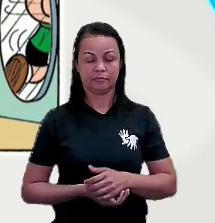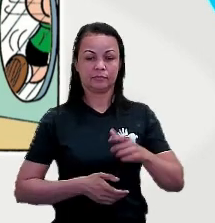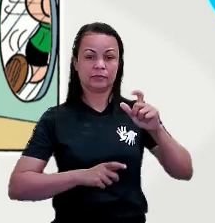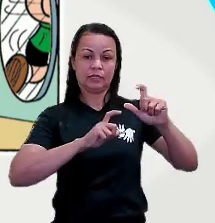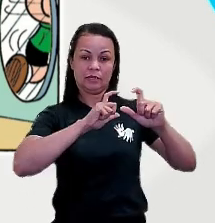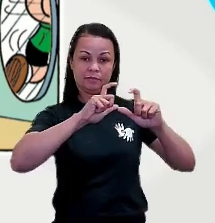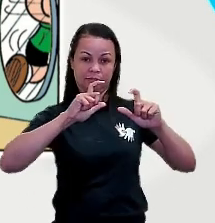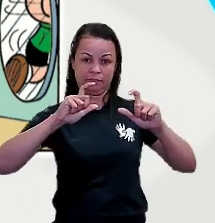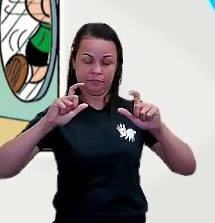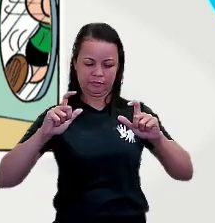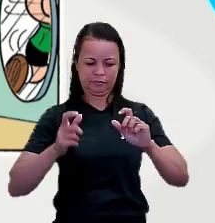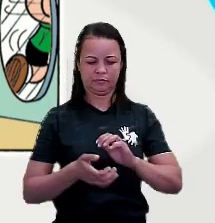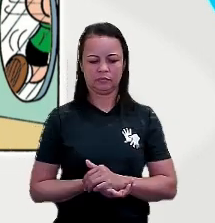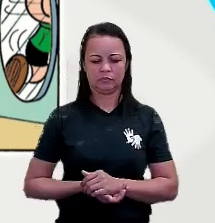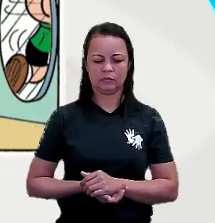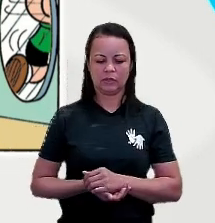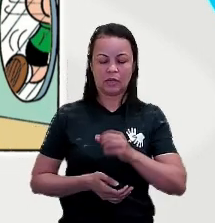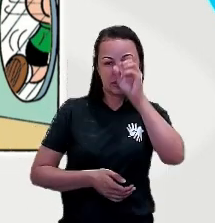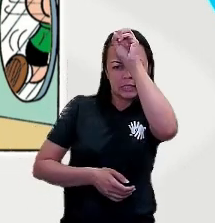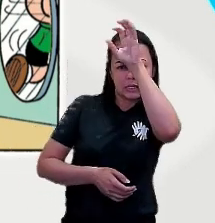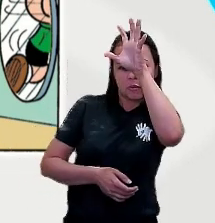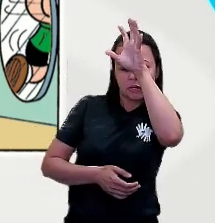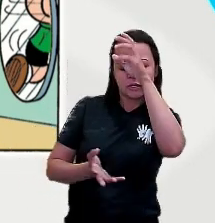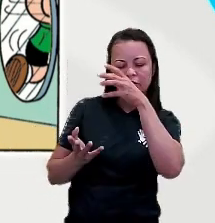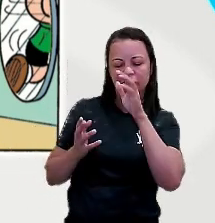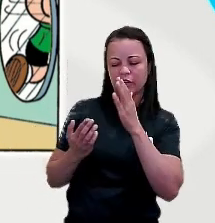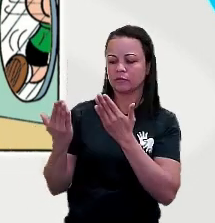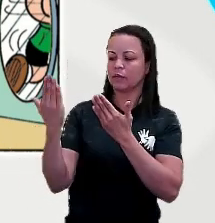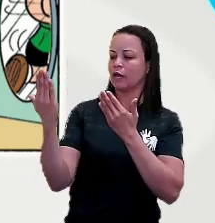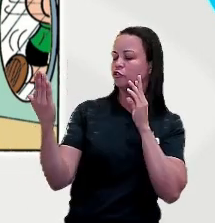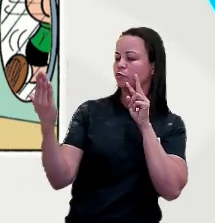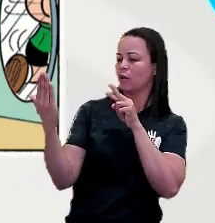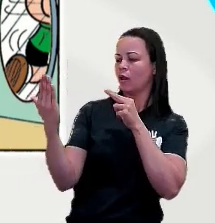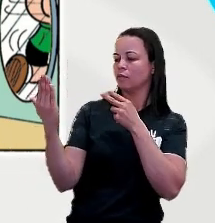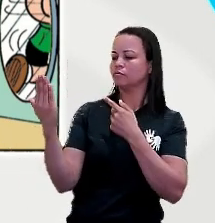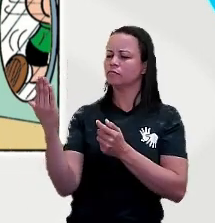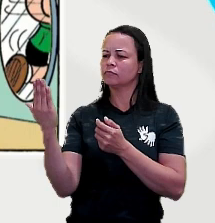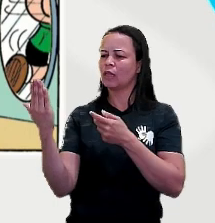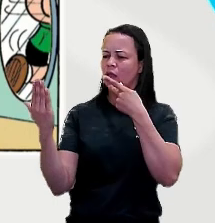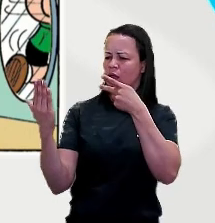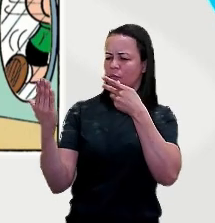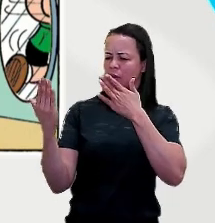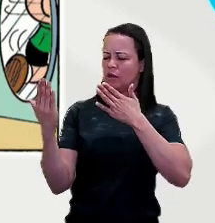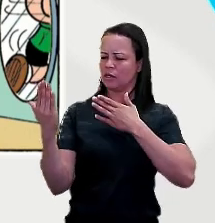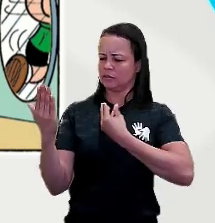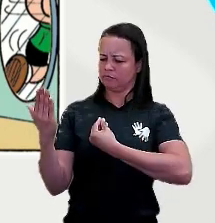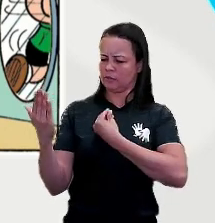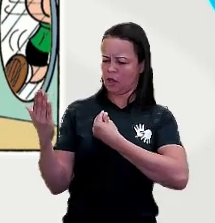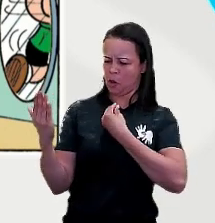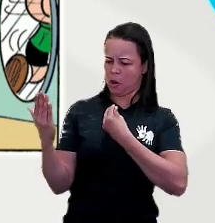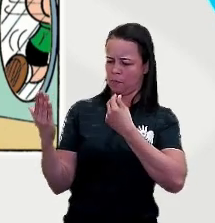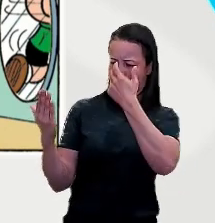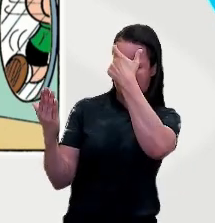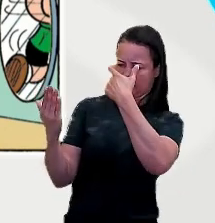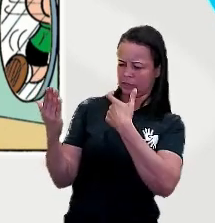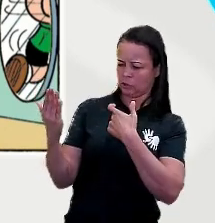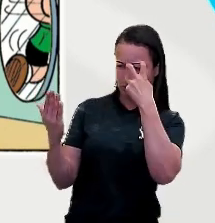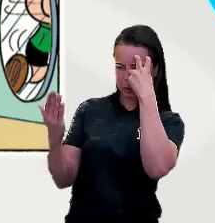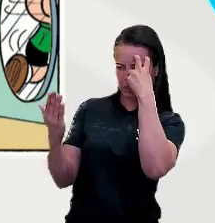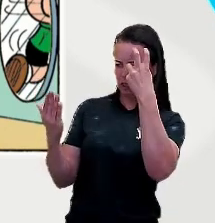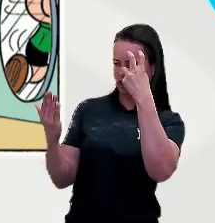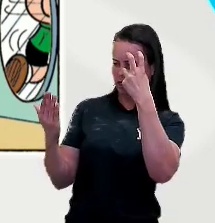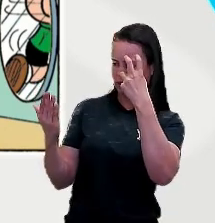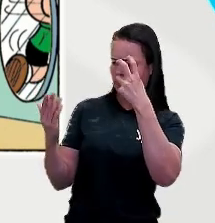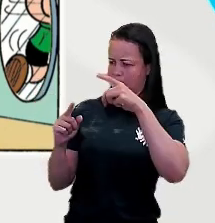o Cebolinha está de frente para o espelho e fala: espelho, espelho meu, existe alguém mais inteligente do